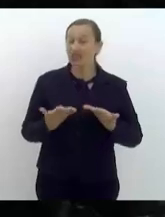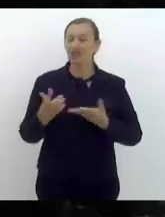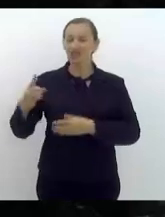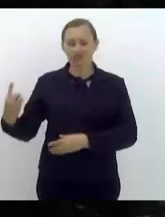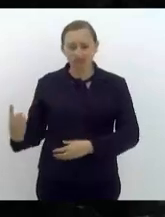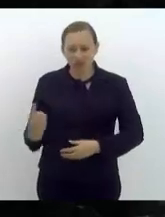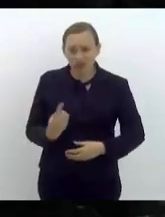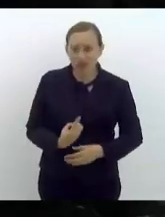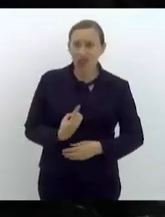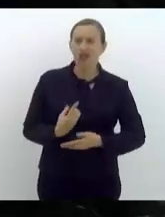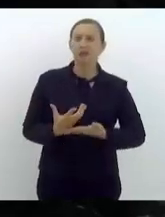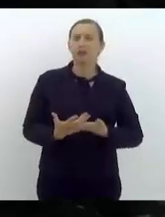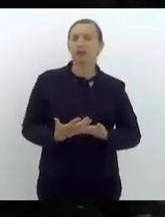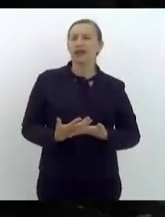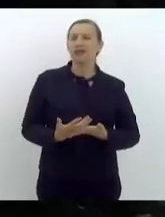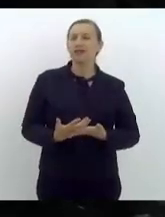aqui